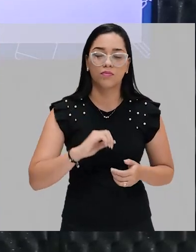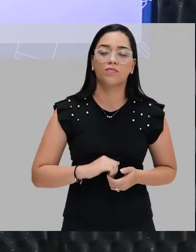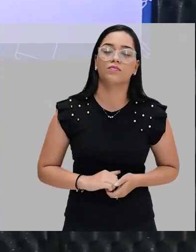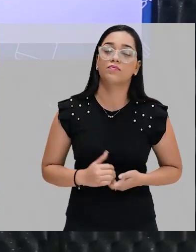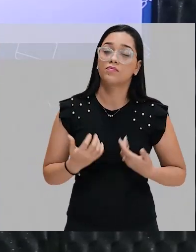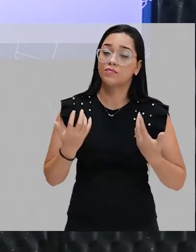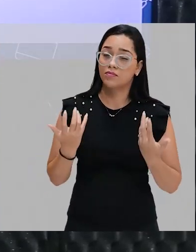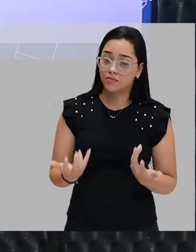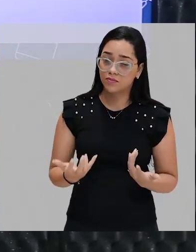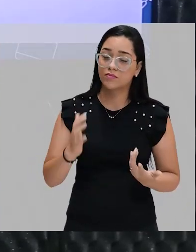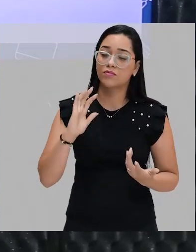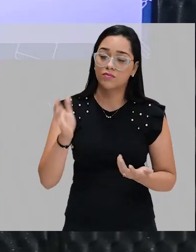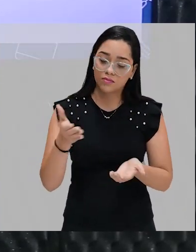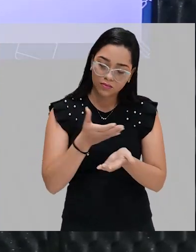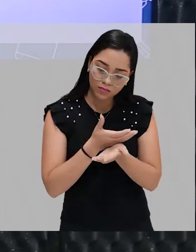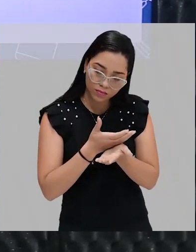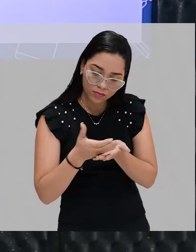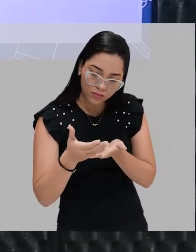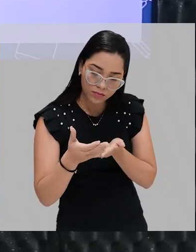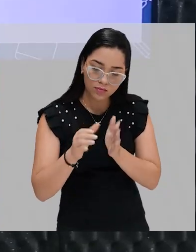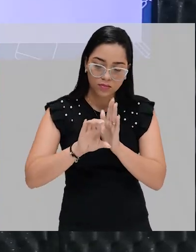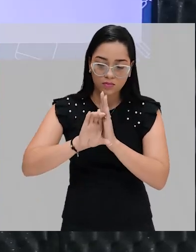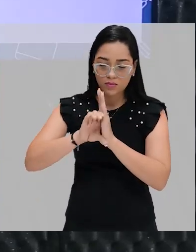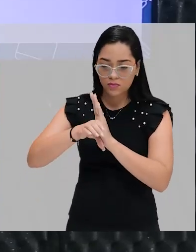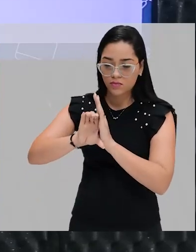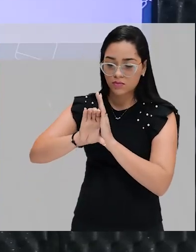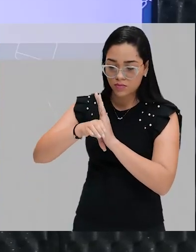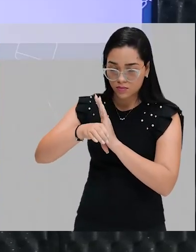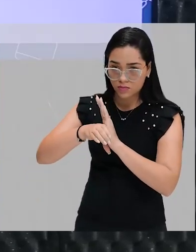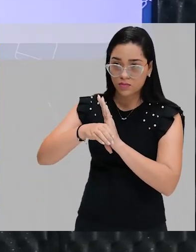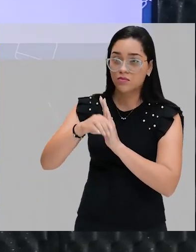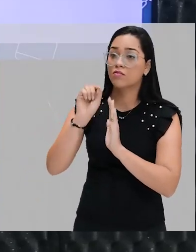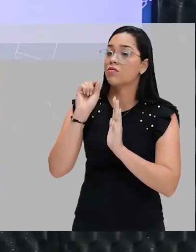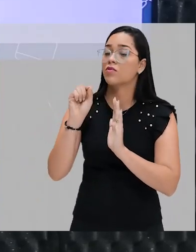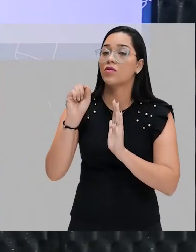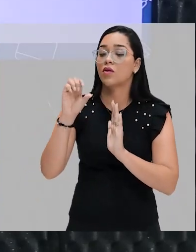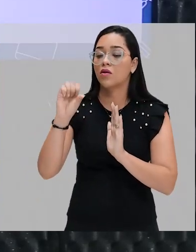Então, já iniciamos um conceito, o conceito de